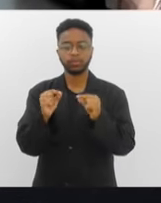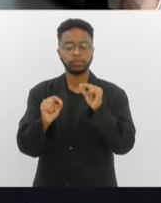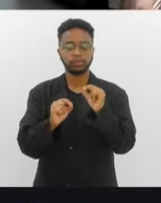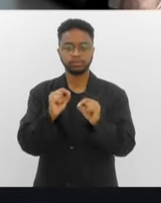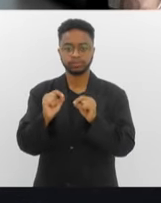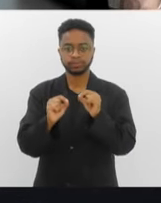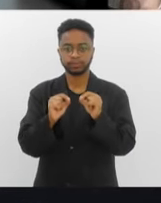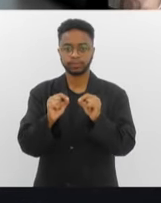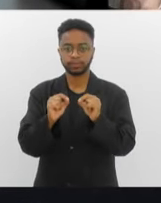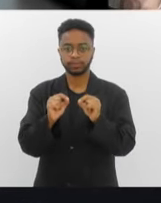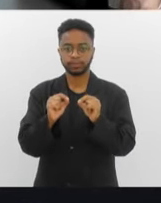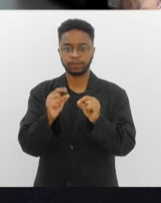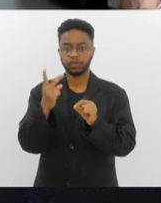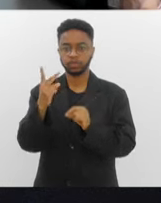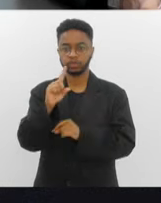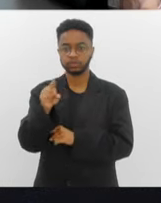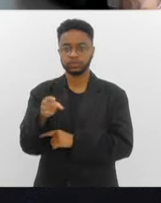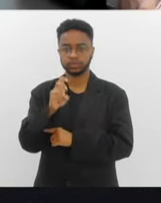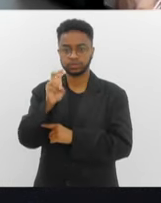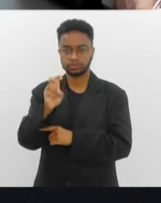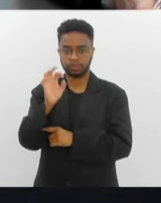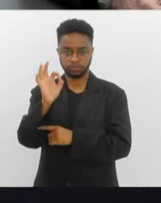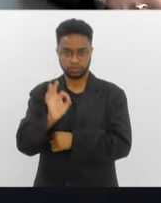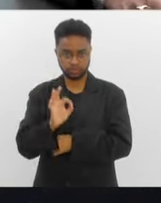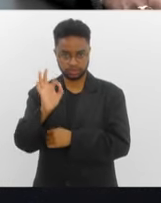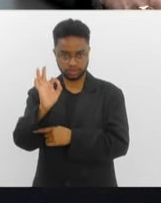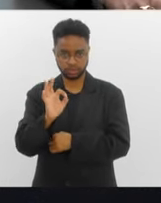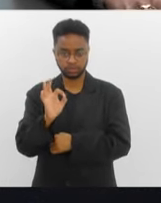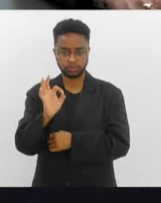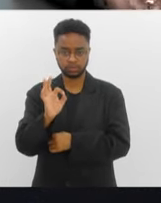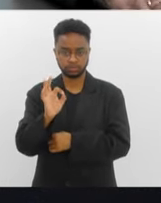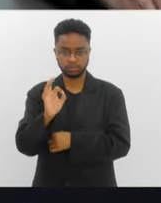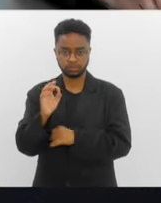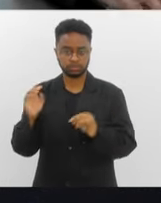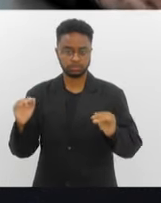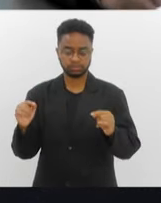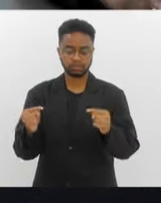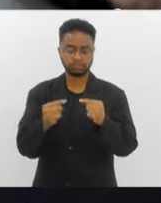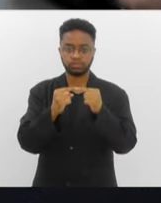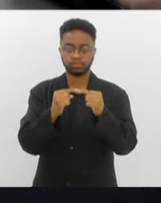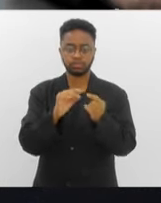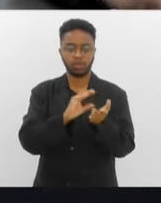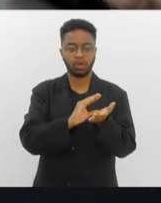a 2,5% do valor da cota repassada